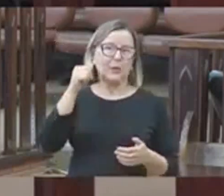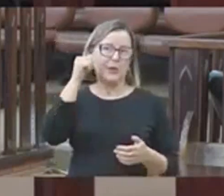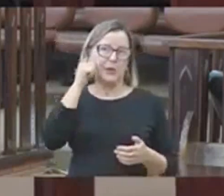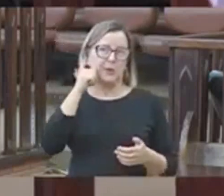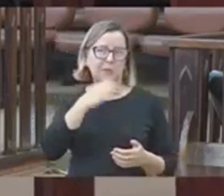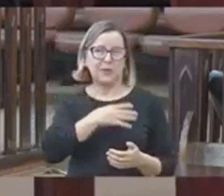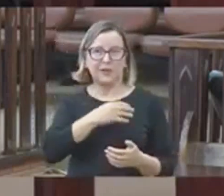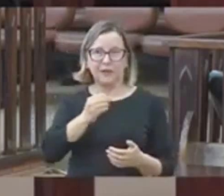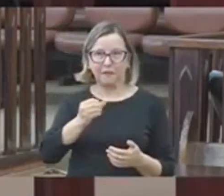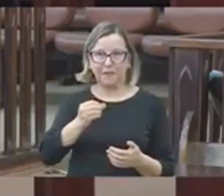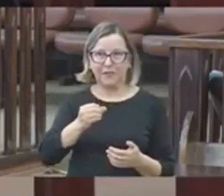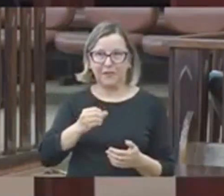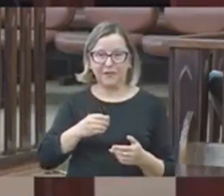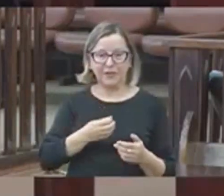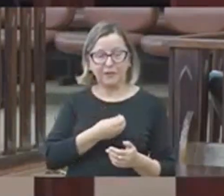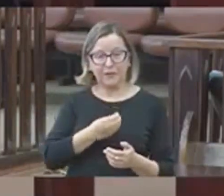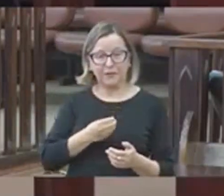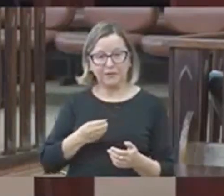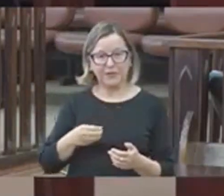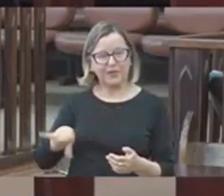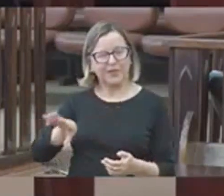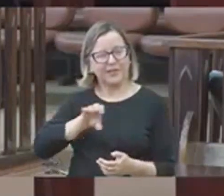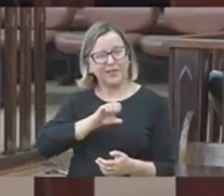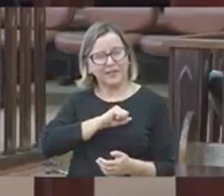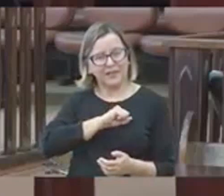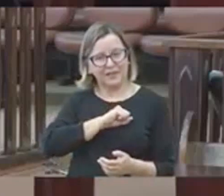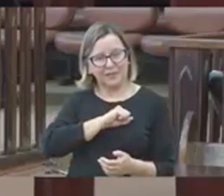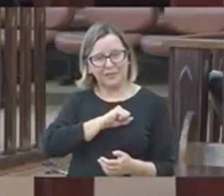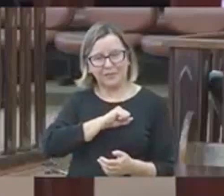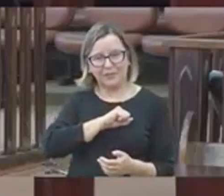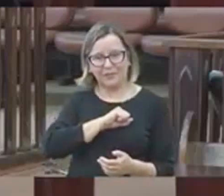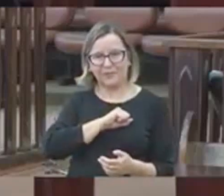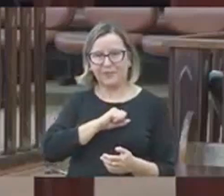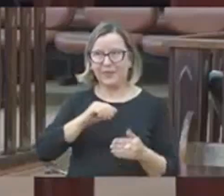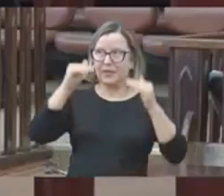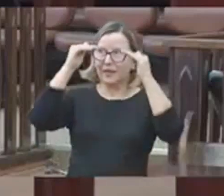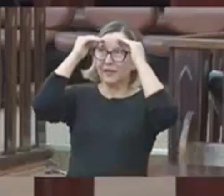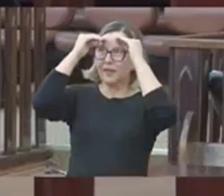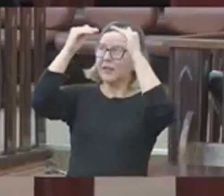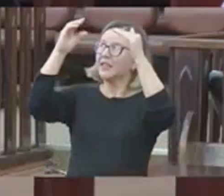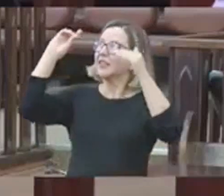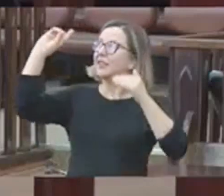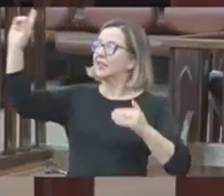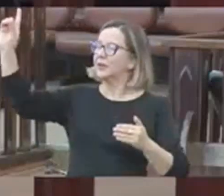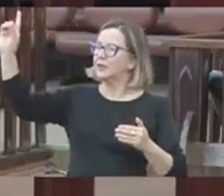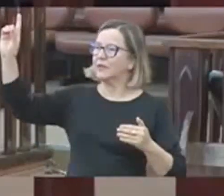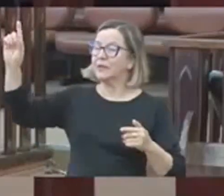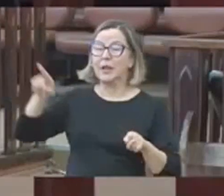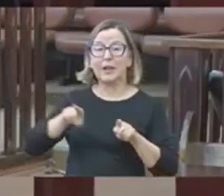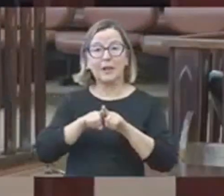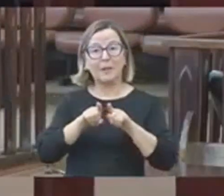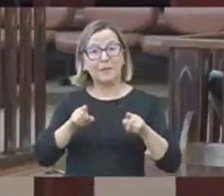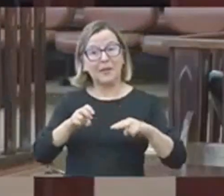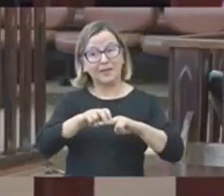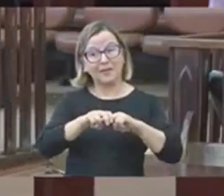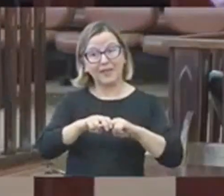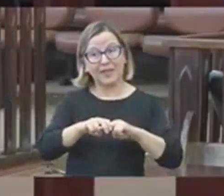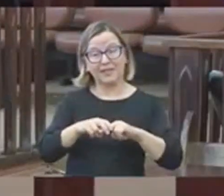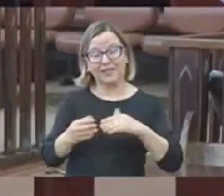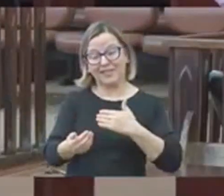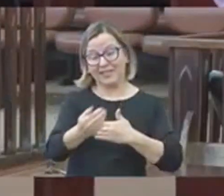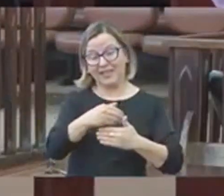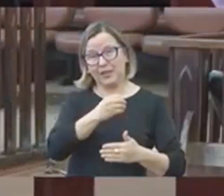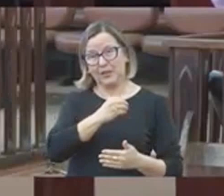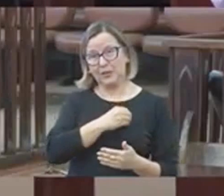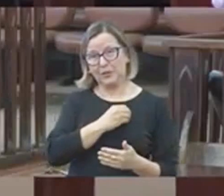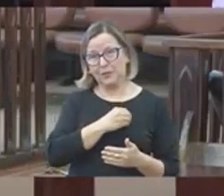a Deus. Com a entrada do pecado e consequente a rebeldia do homem, a hierarquia